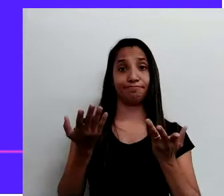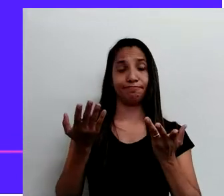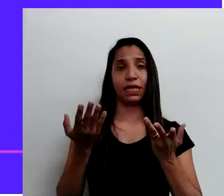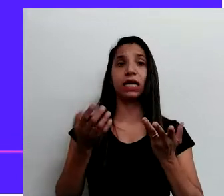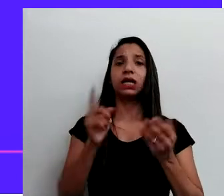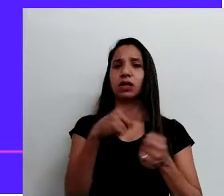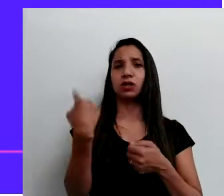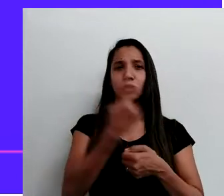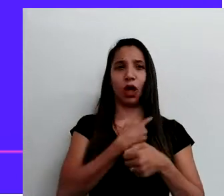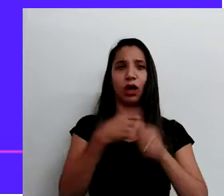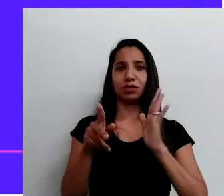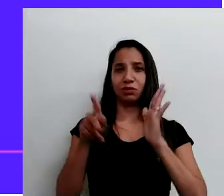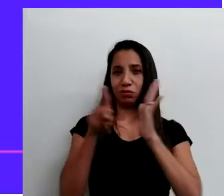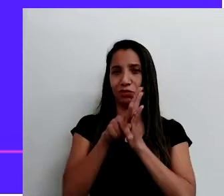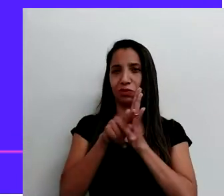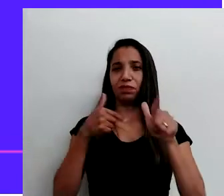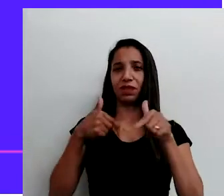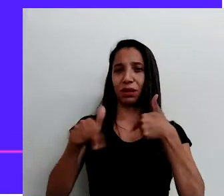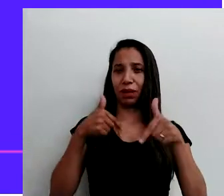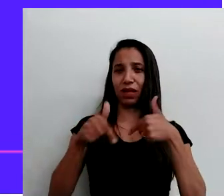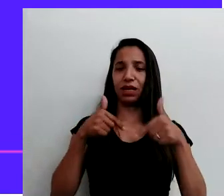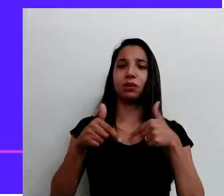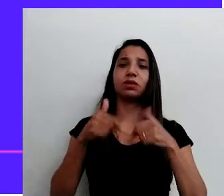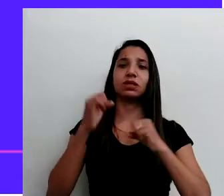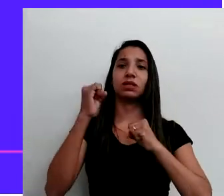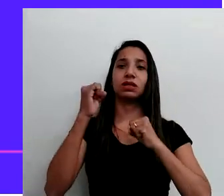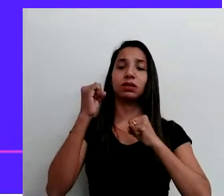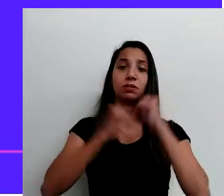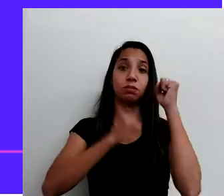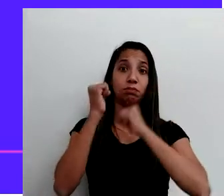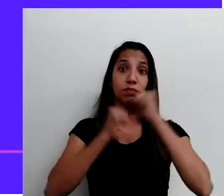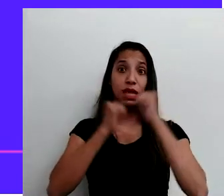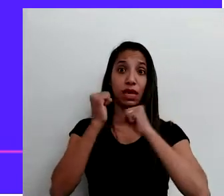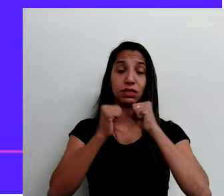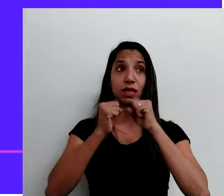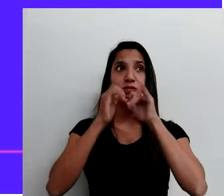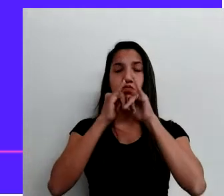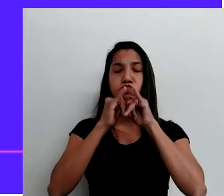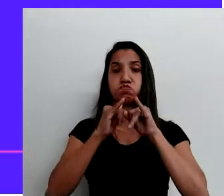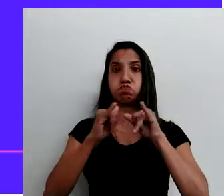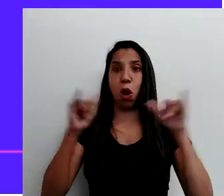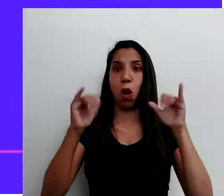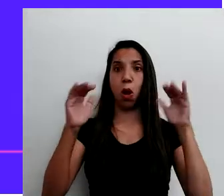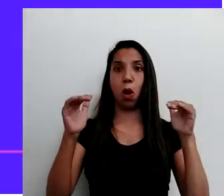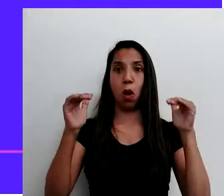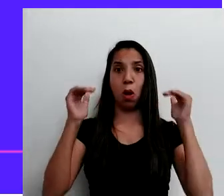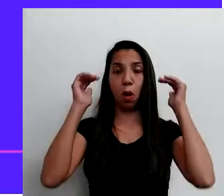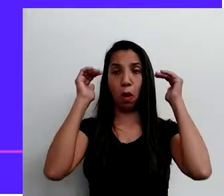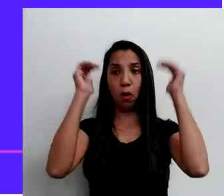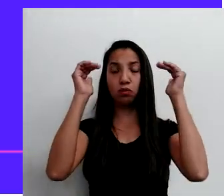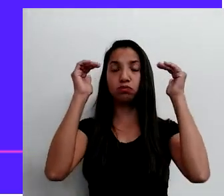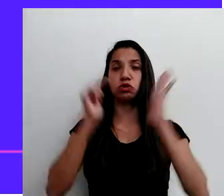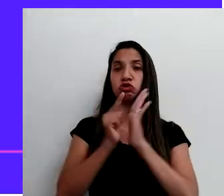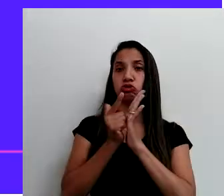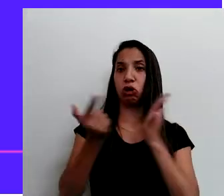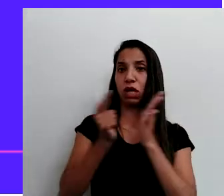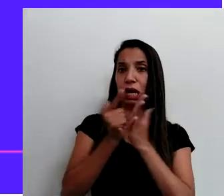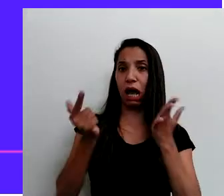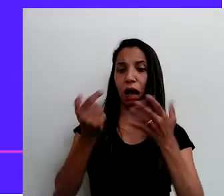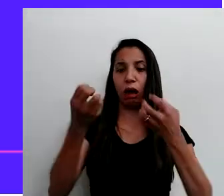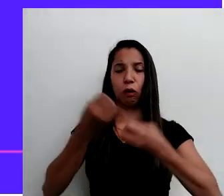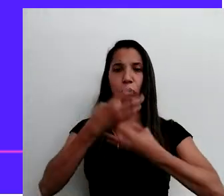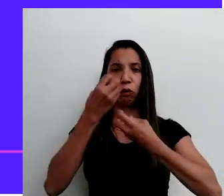mídia comercial, de escala, de massa, a gente tem uma responsabilidade muito